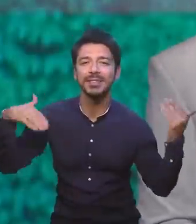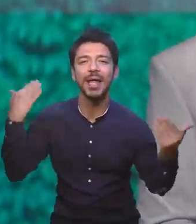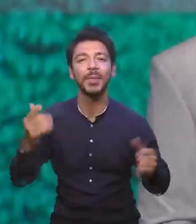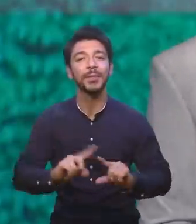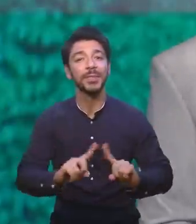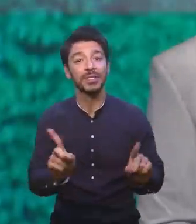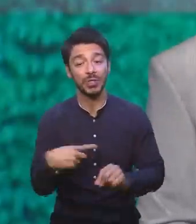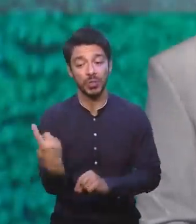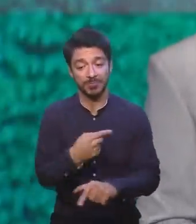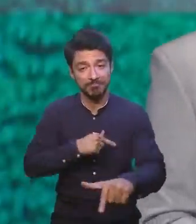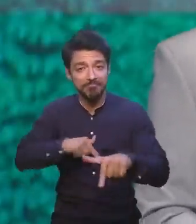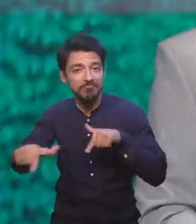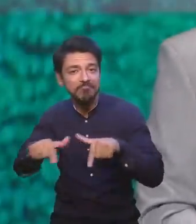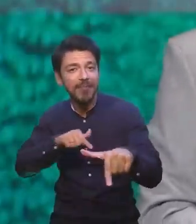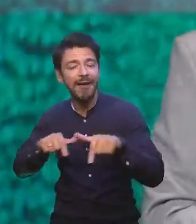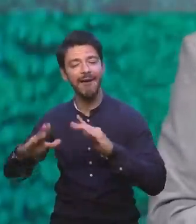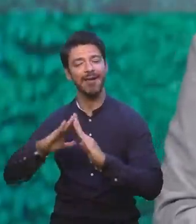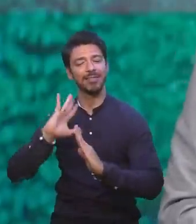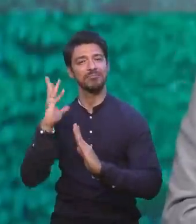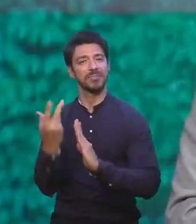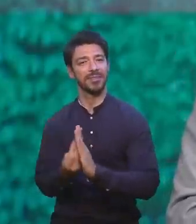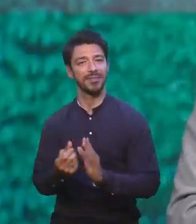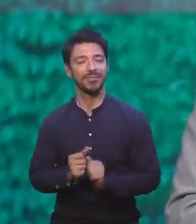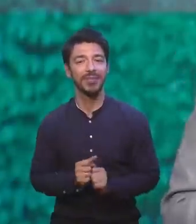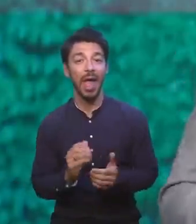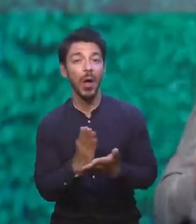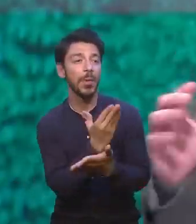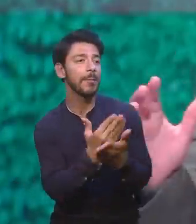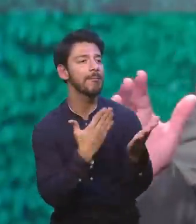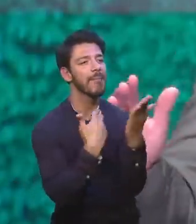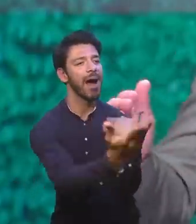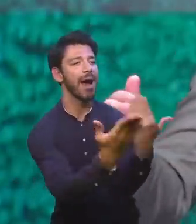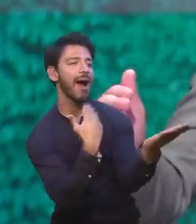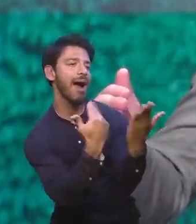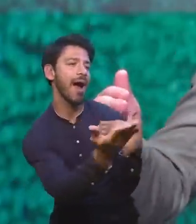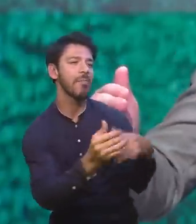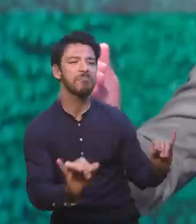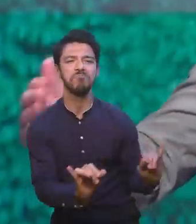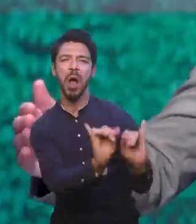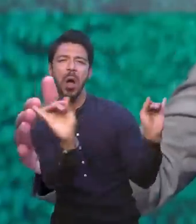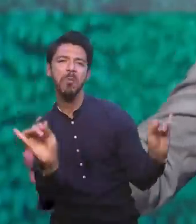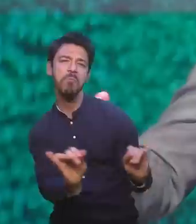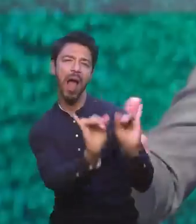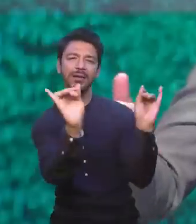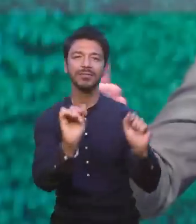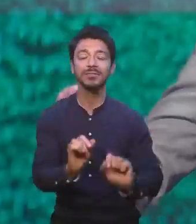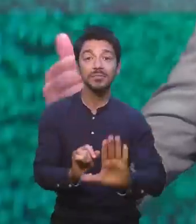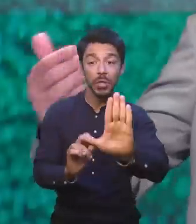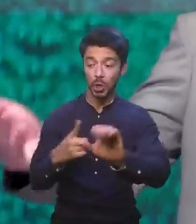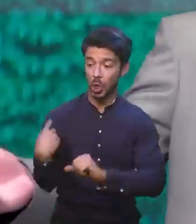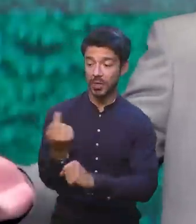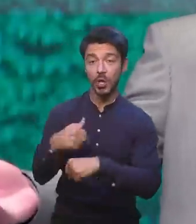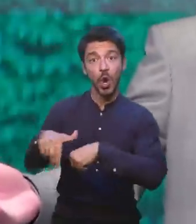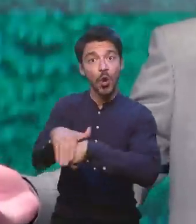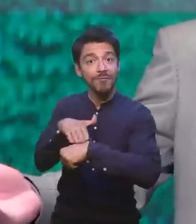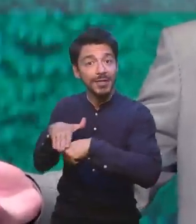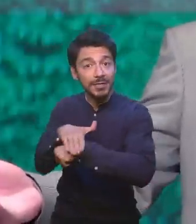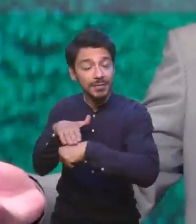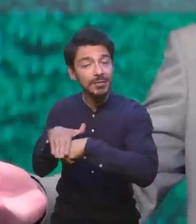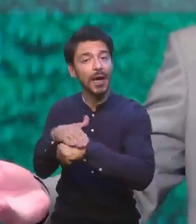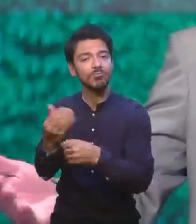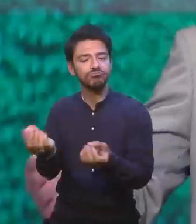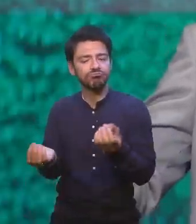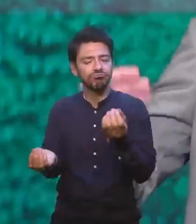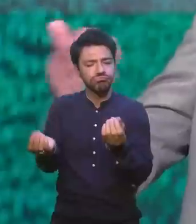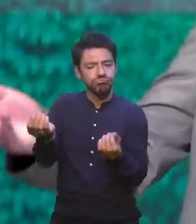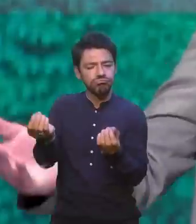se comprazem nas conversas vulgares e chulas. A nossa conversa já é um pouco mais equilibrada. Não que tenhamos momentos